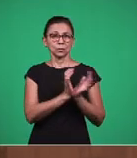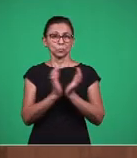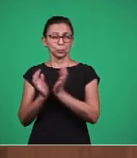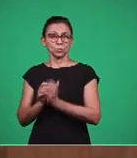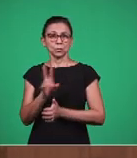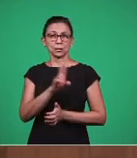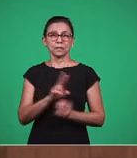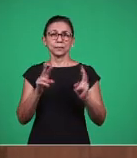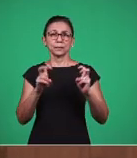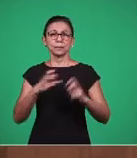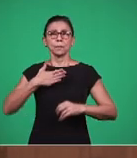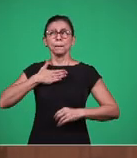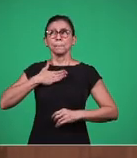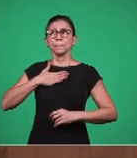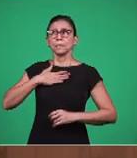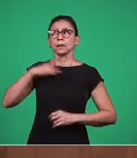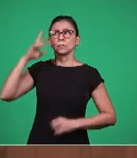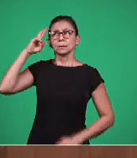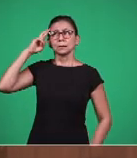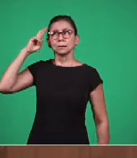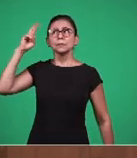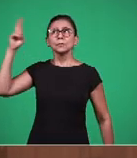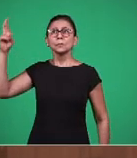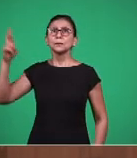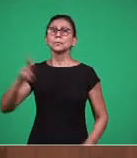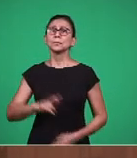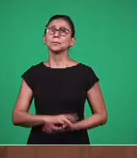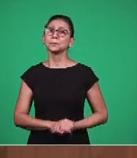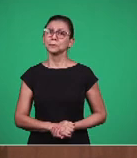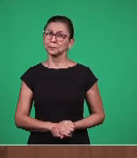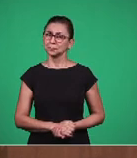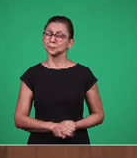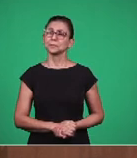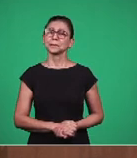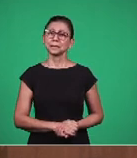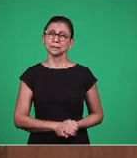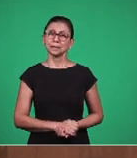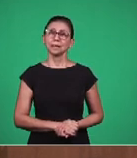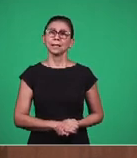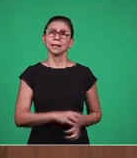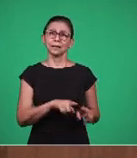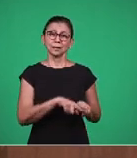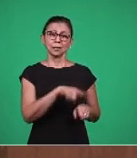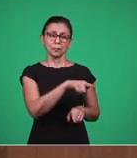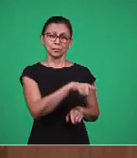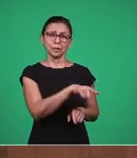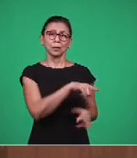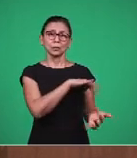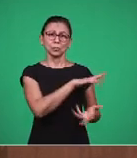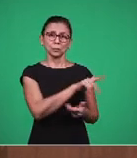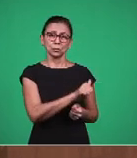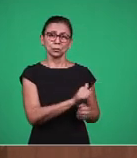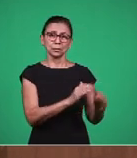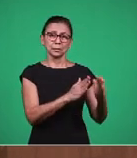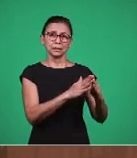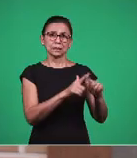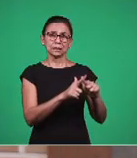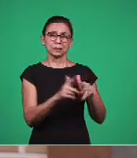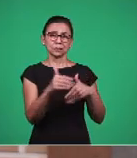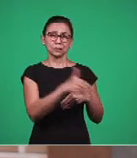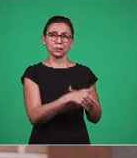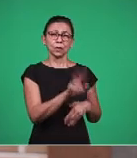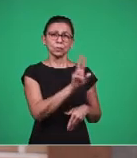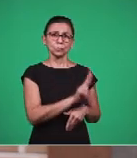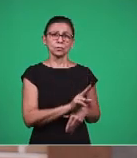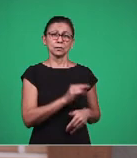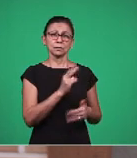A igreja que vai ficar, ela diz assim, o meu Senhor tarde virá. Há uma igreja dizendo isso. E ela teve uma experiência de